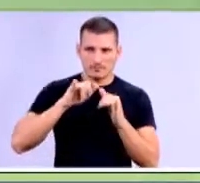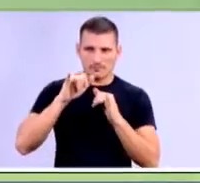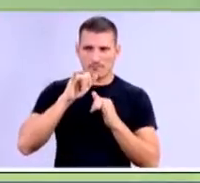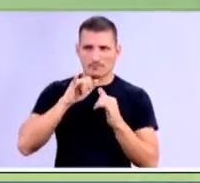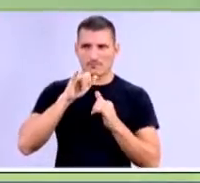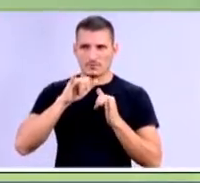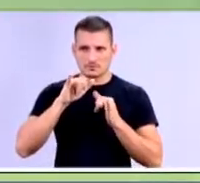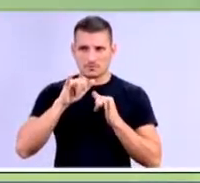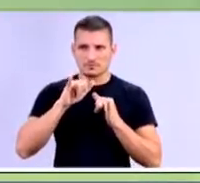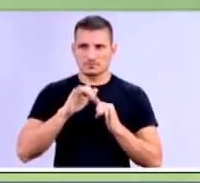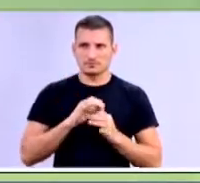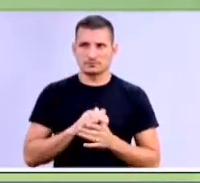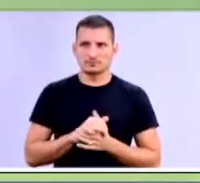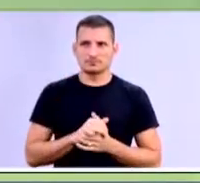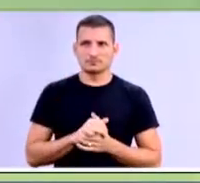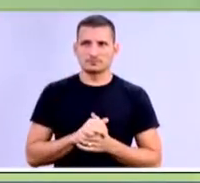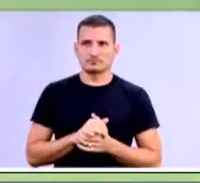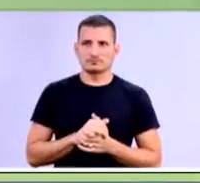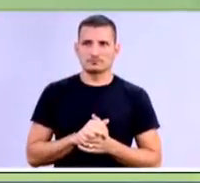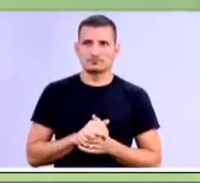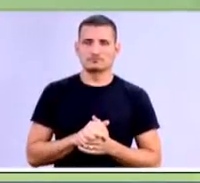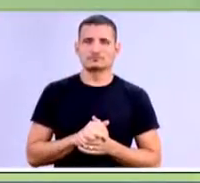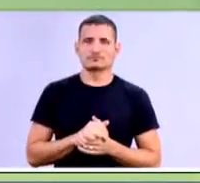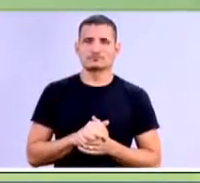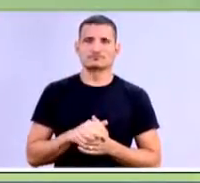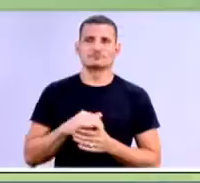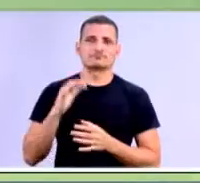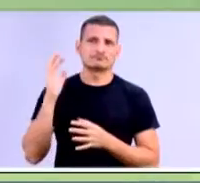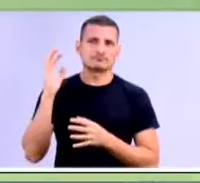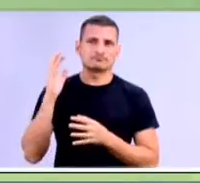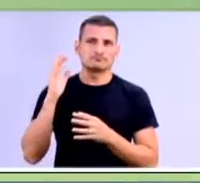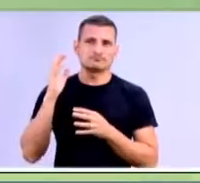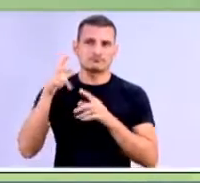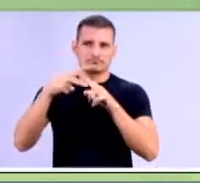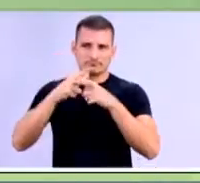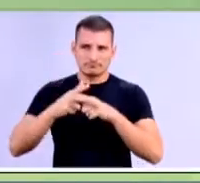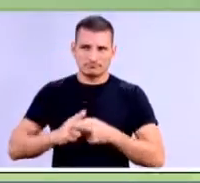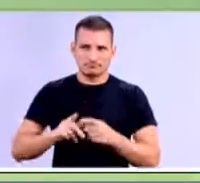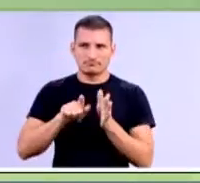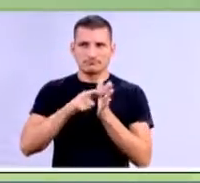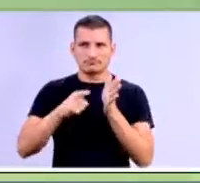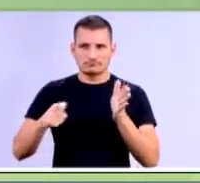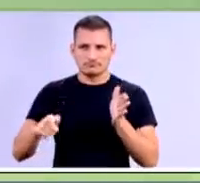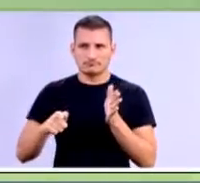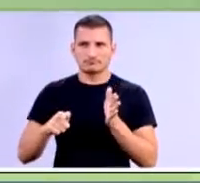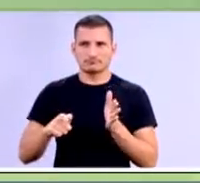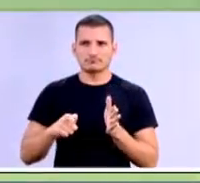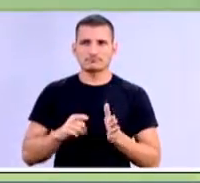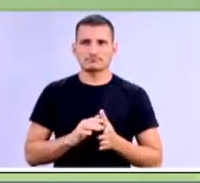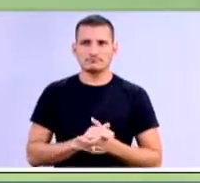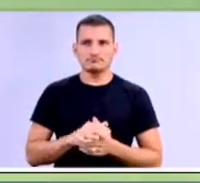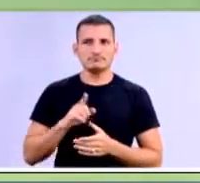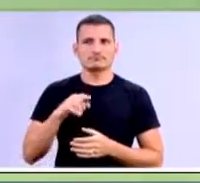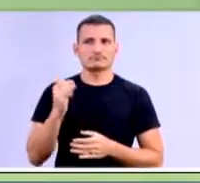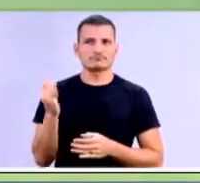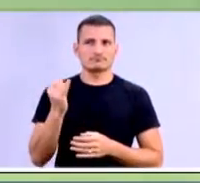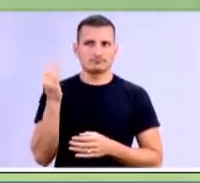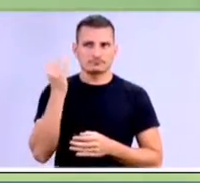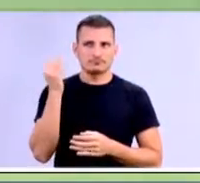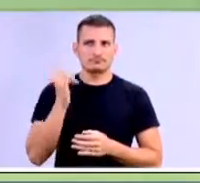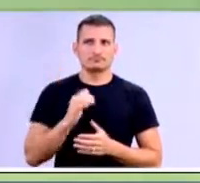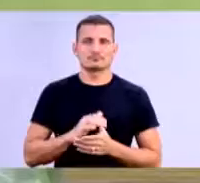E finalizando aí, volta de novo lá no início, a correção, a revisão gramatical, que é muito importante. Então